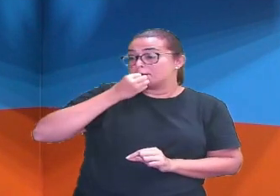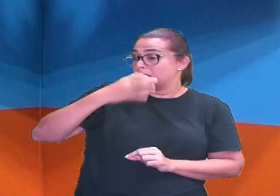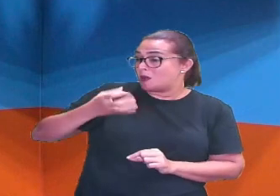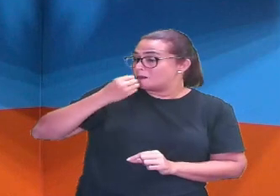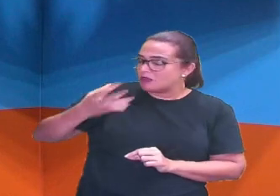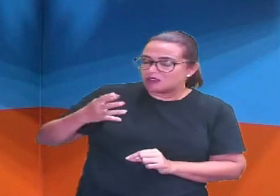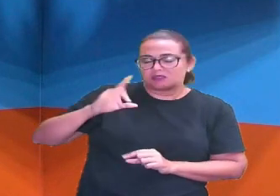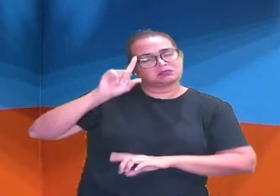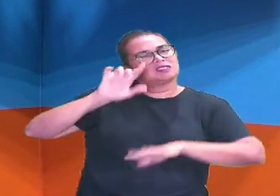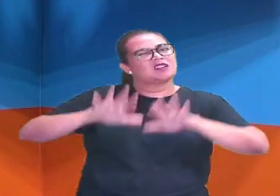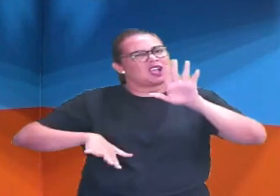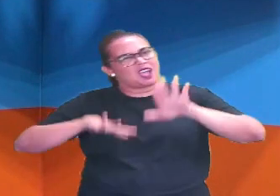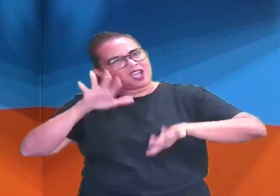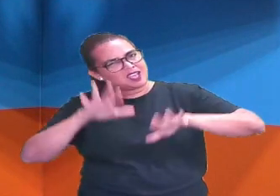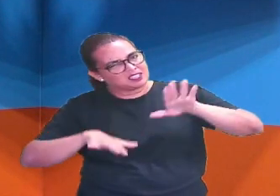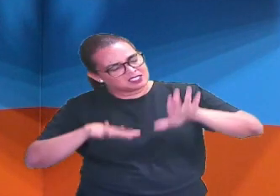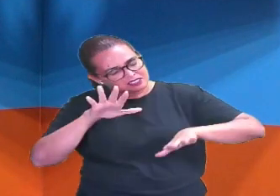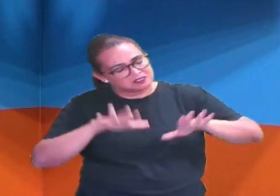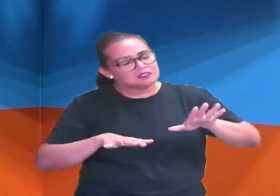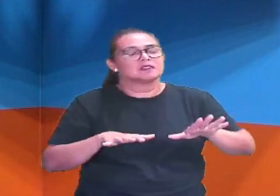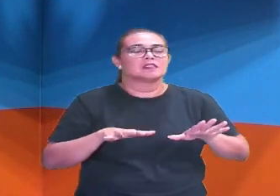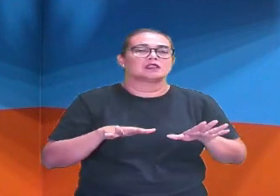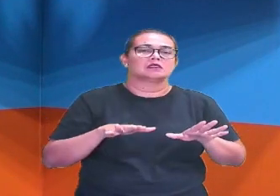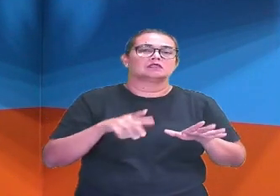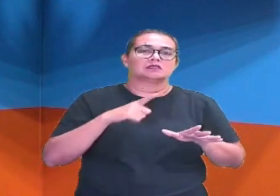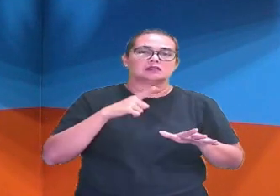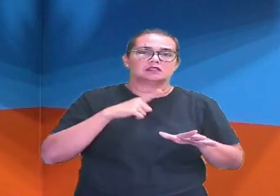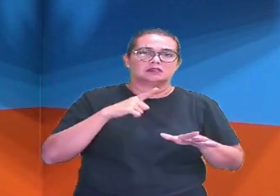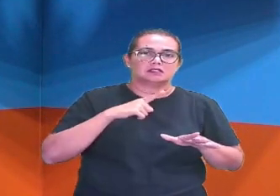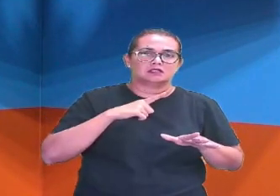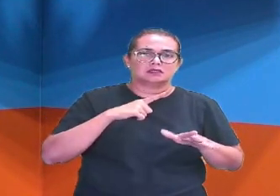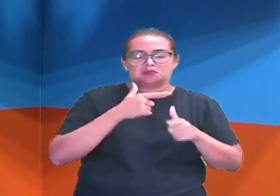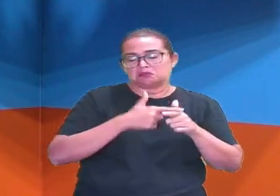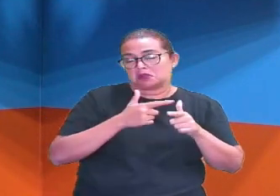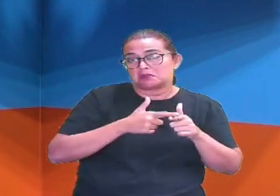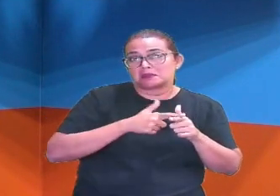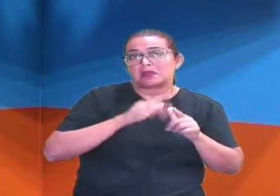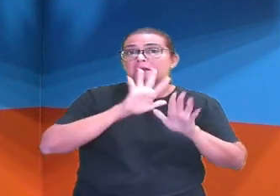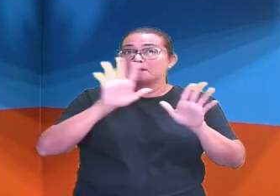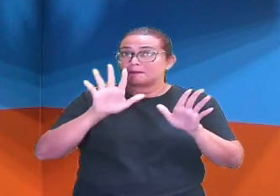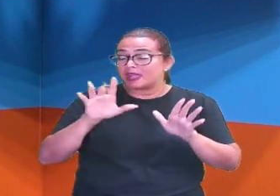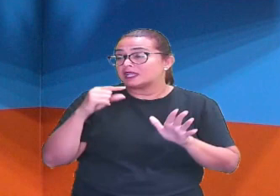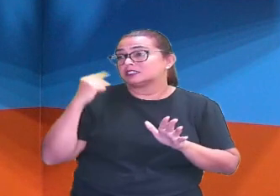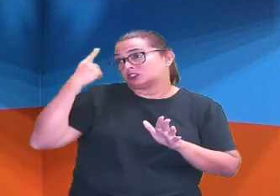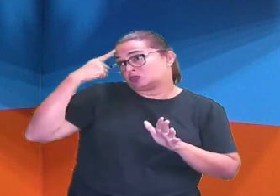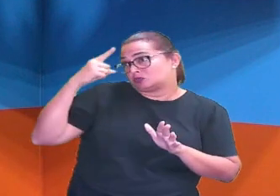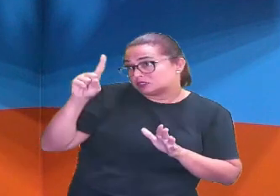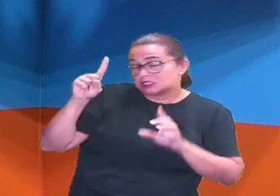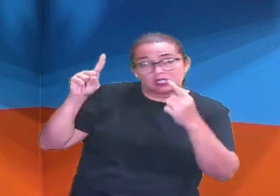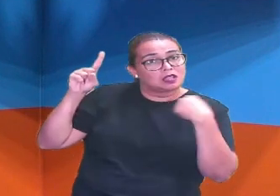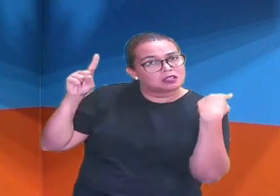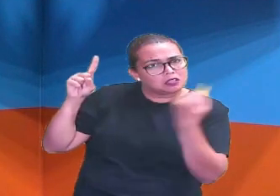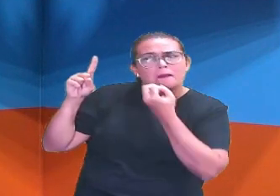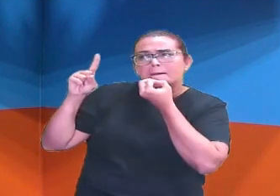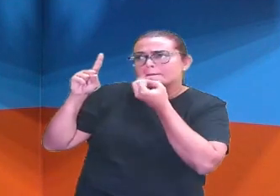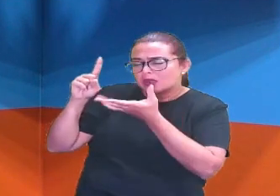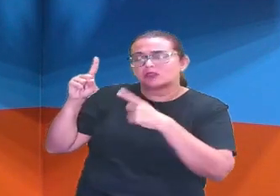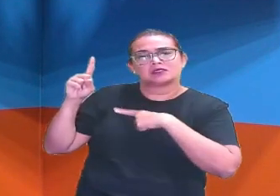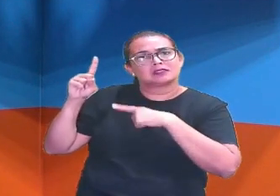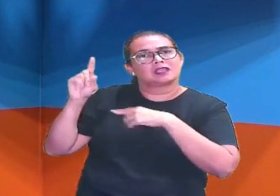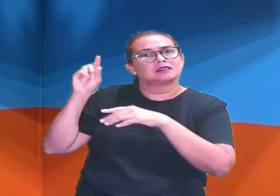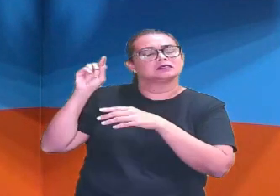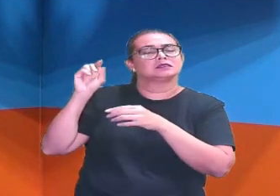há algo bom em todo dia. Então, todo dia aprendemos, tá certo? Ô,